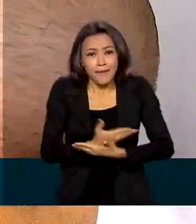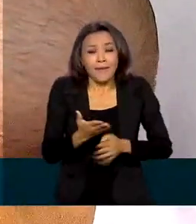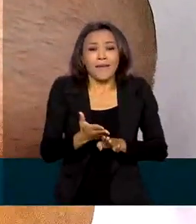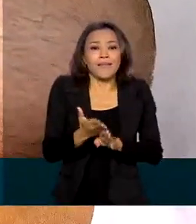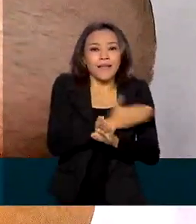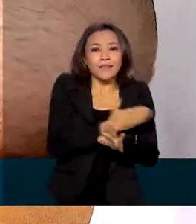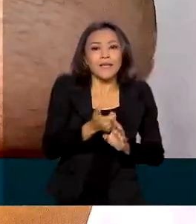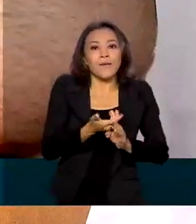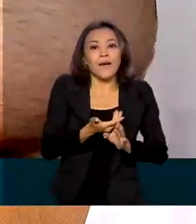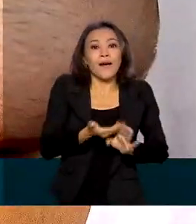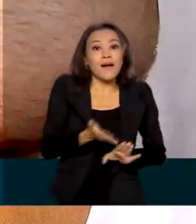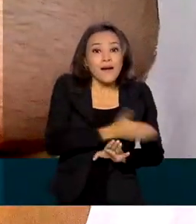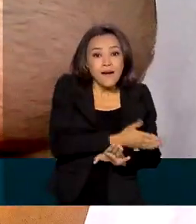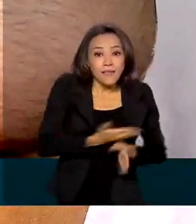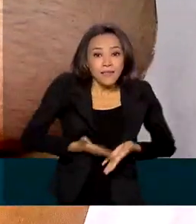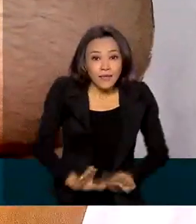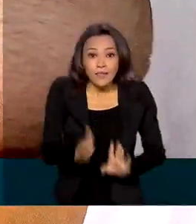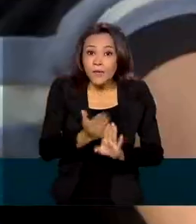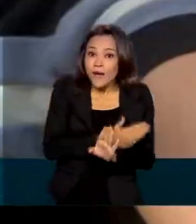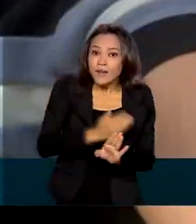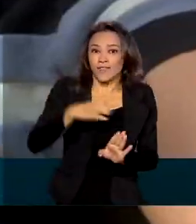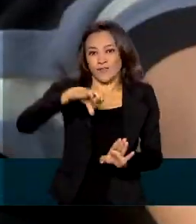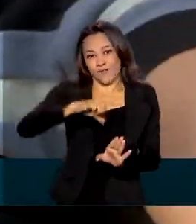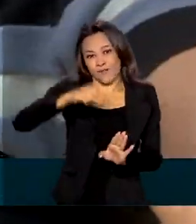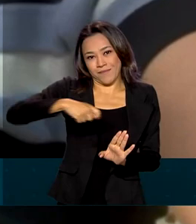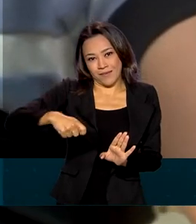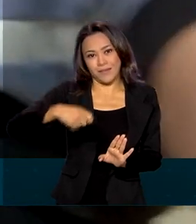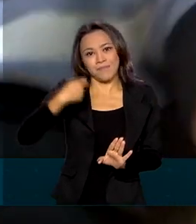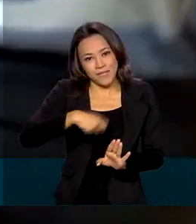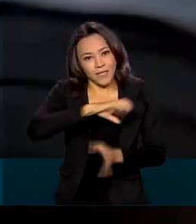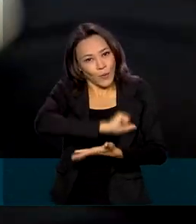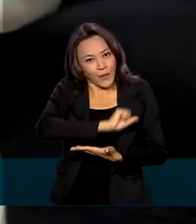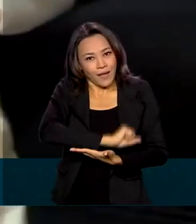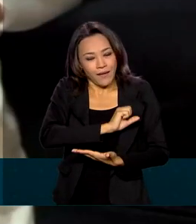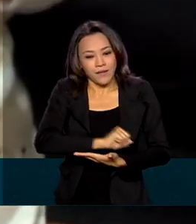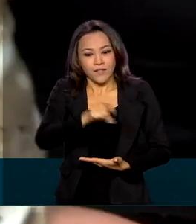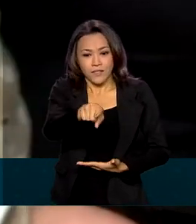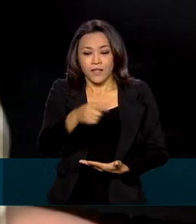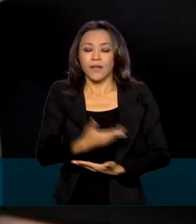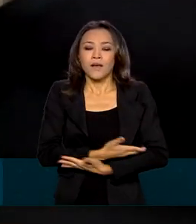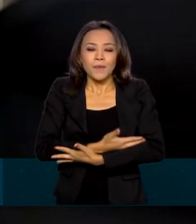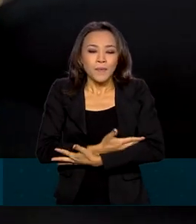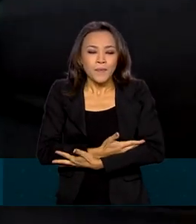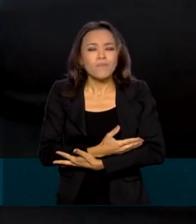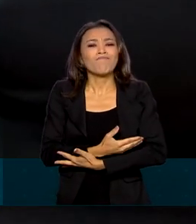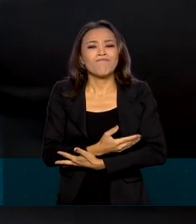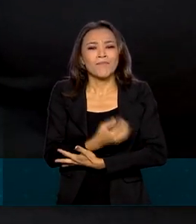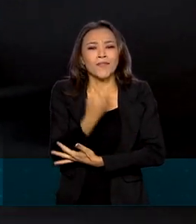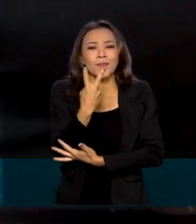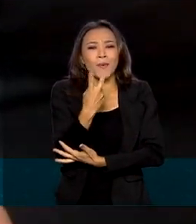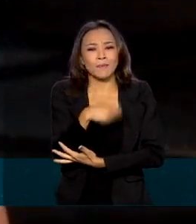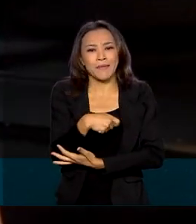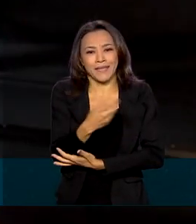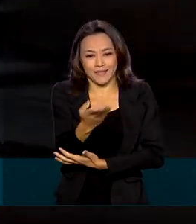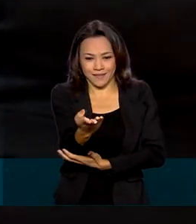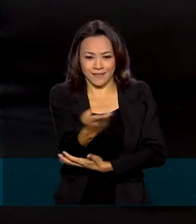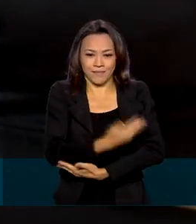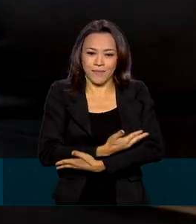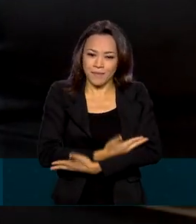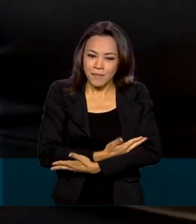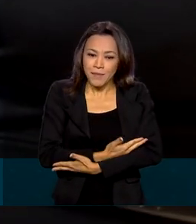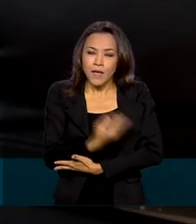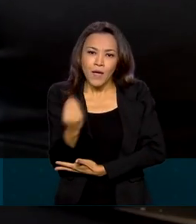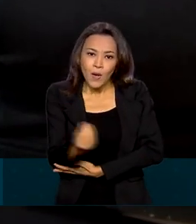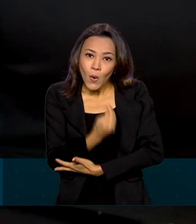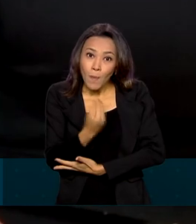ser alimentados diretamente pela própria mãe. A Luana é mãe do pequeno Liam, de apenas dois meses. Como